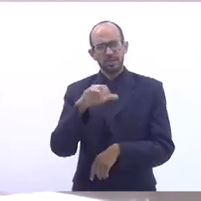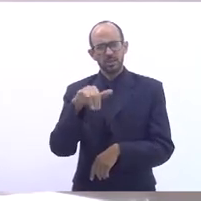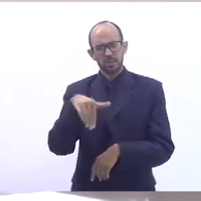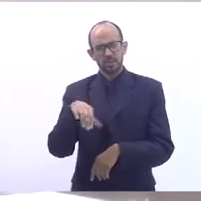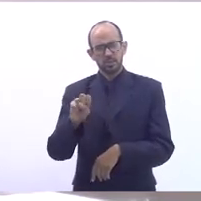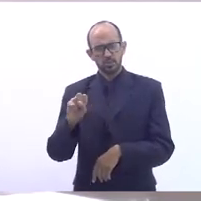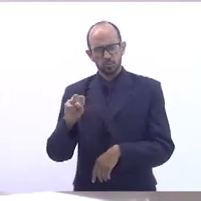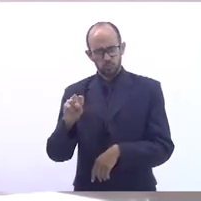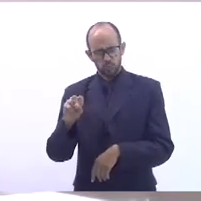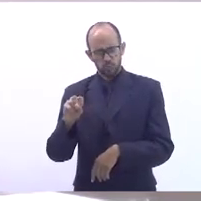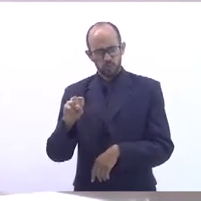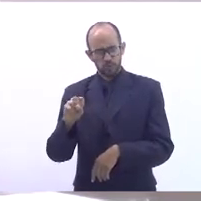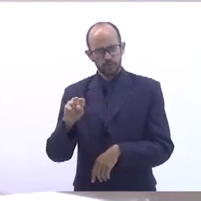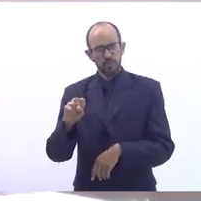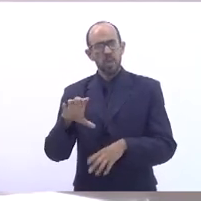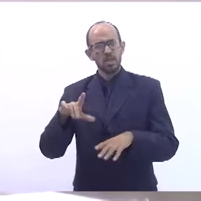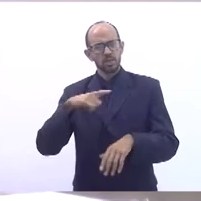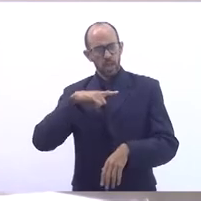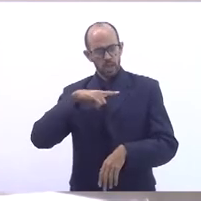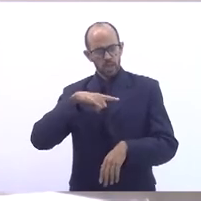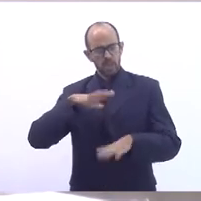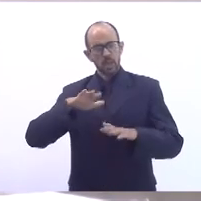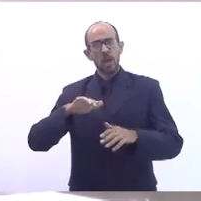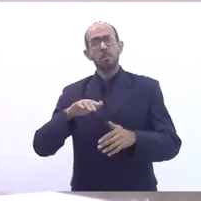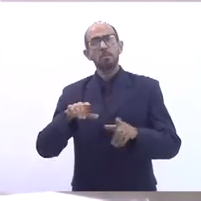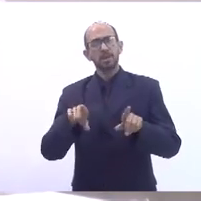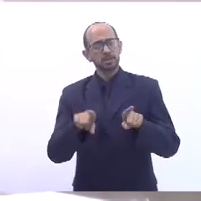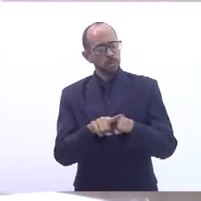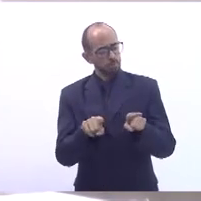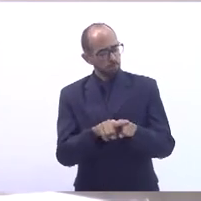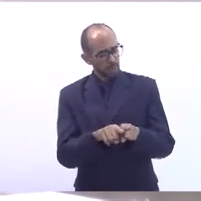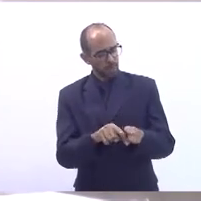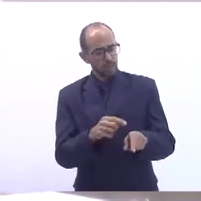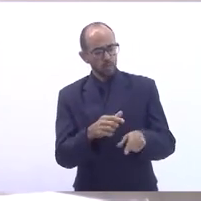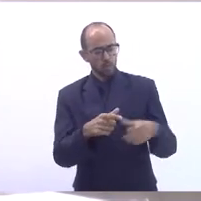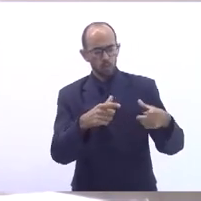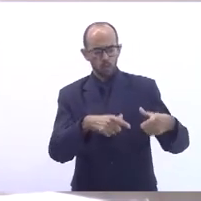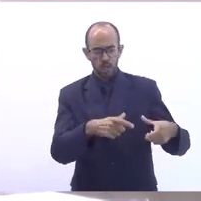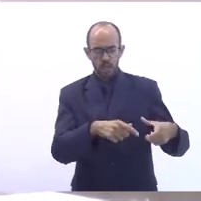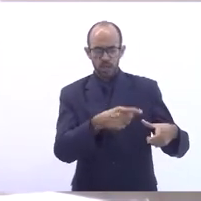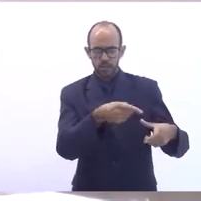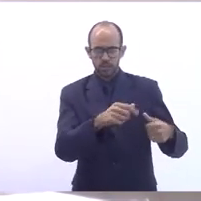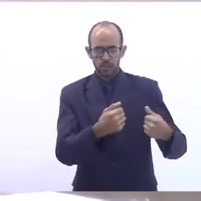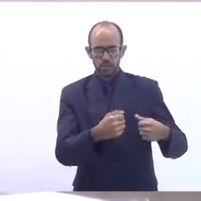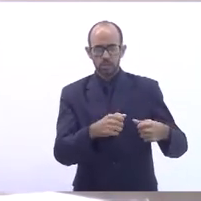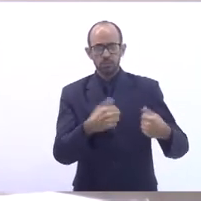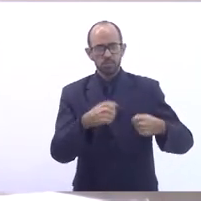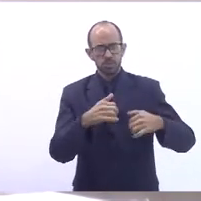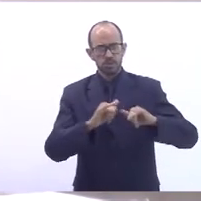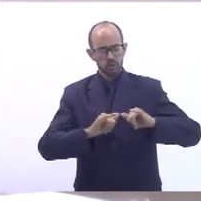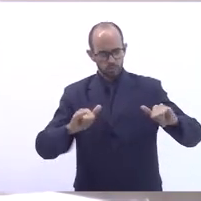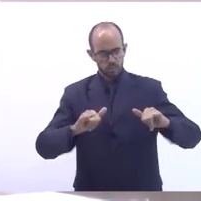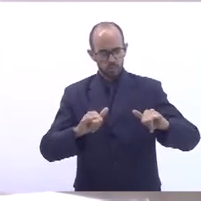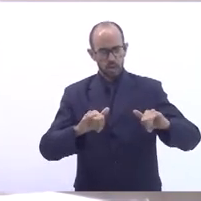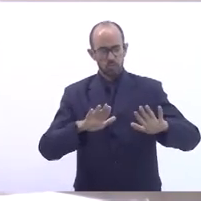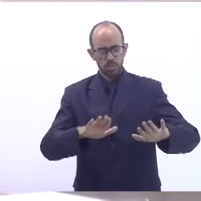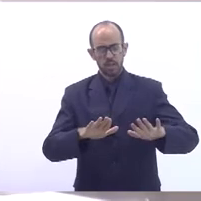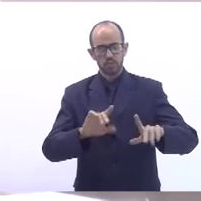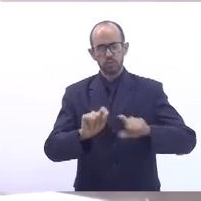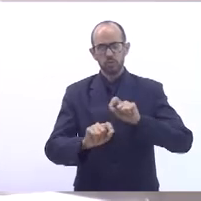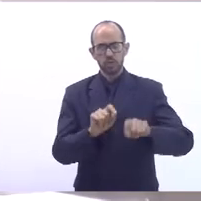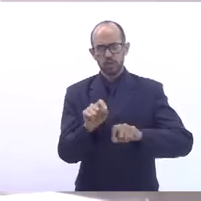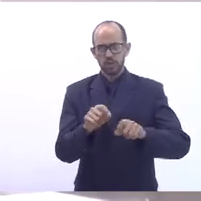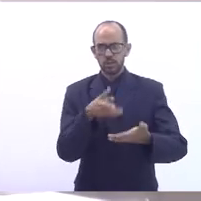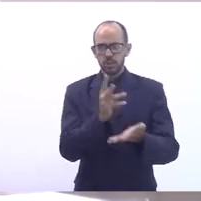te Claro Aonde a a truculência e o golpismo tem que ser obviamente denunciados Mas